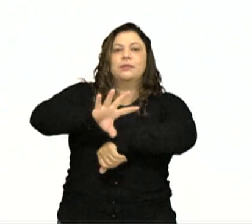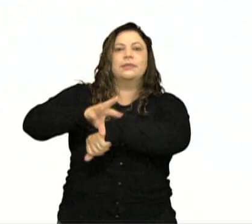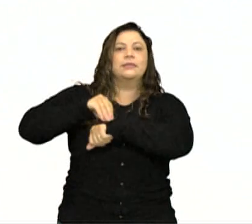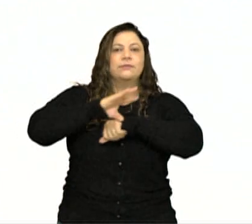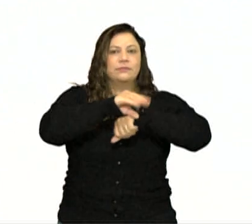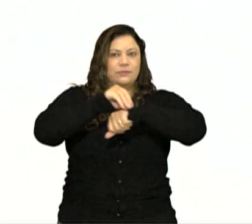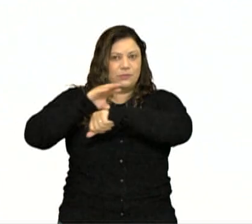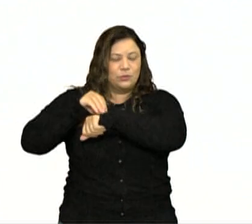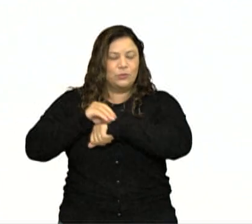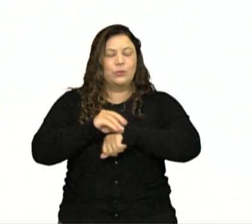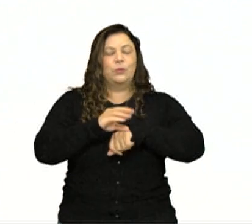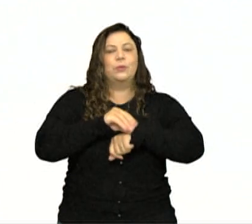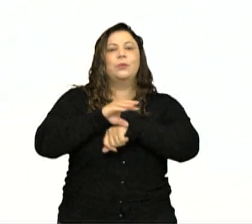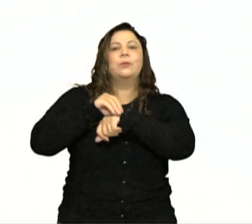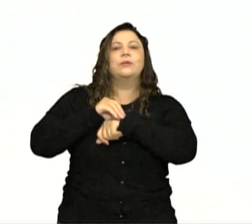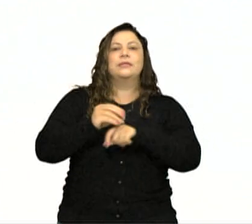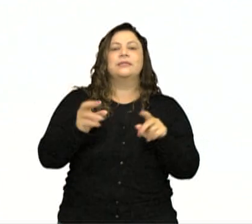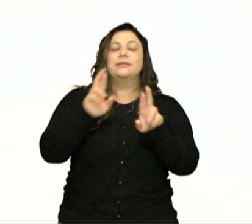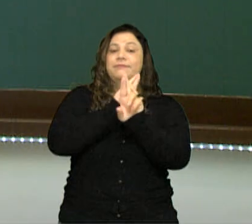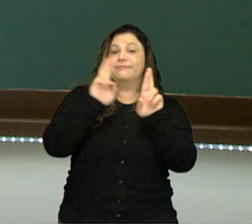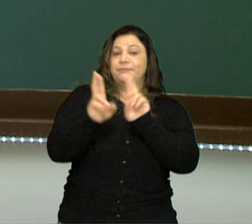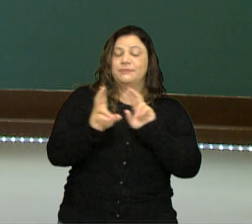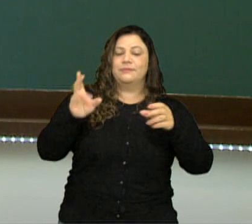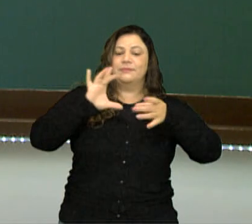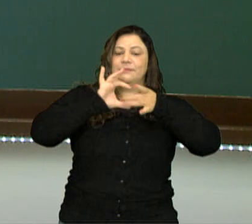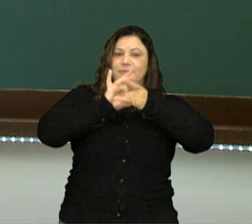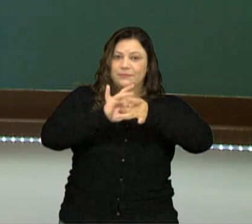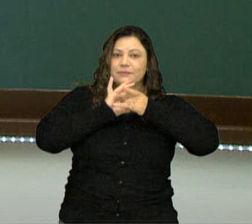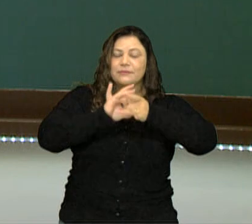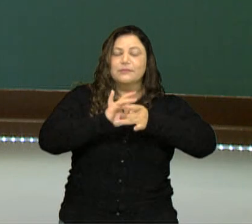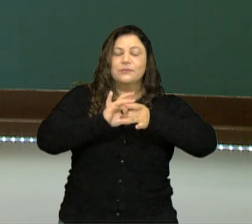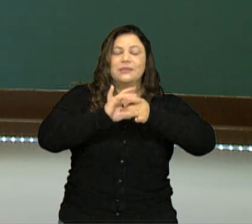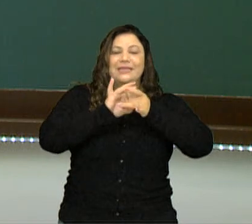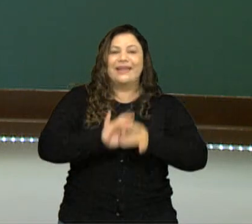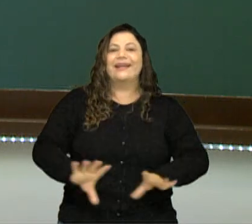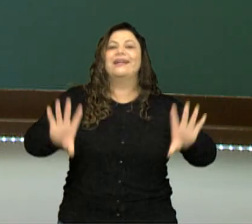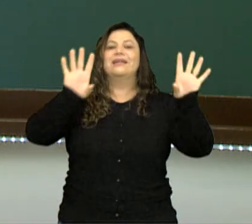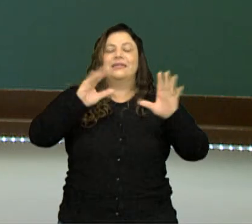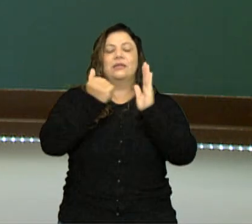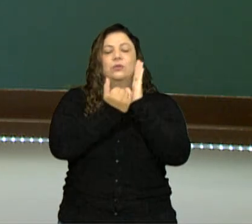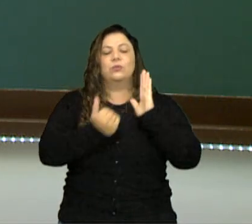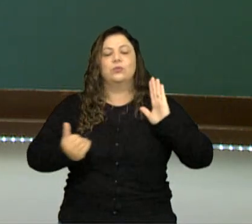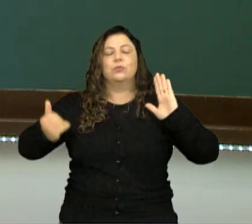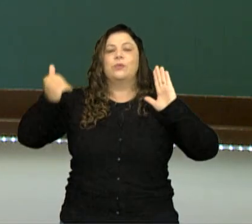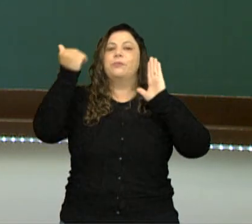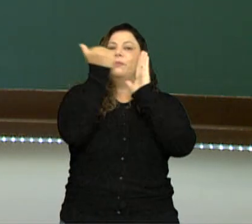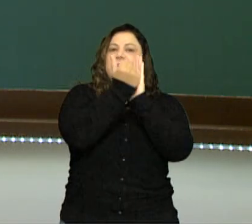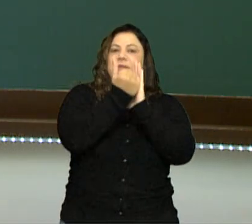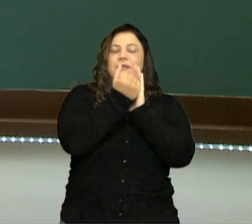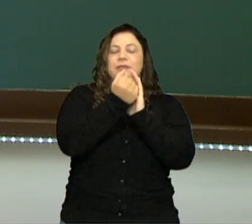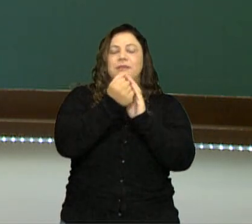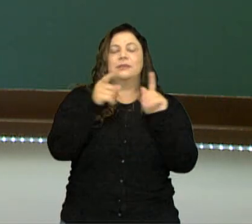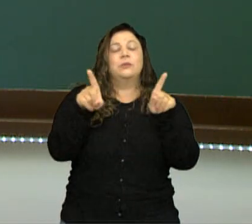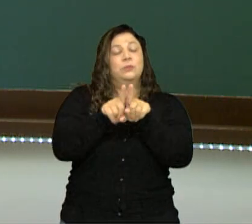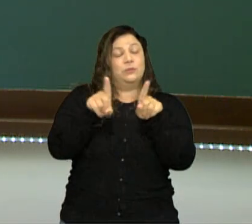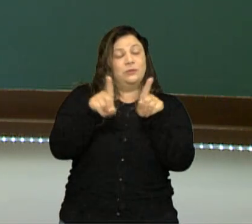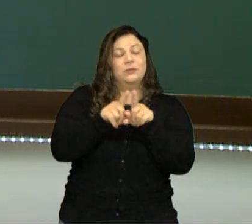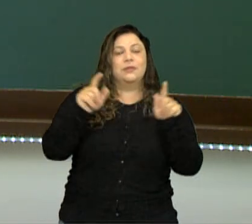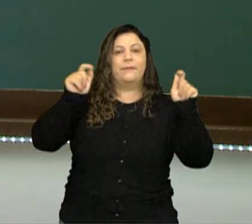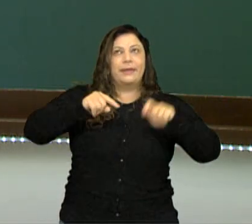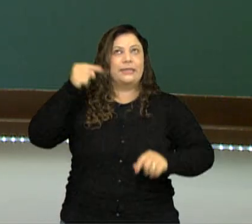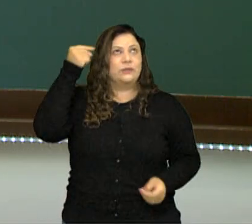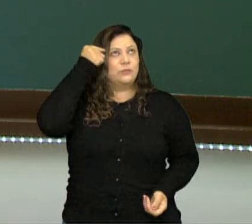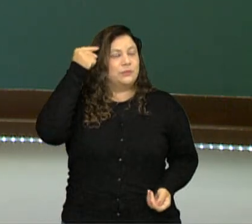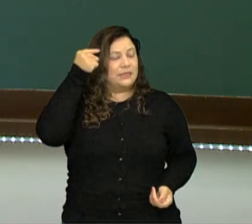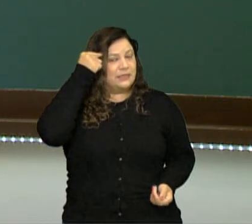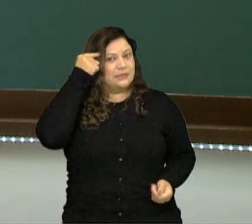conhecimento atrelado à liberdade e à superação das superstições, dos